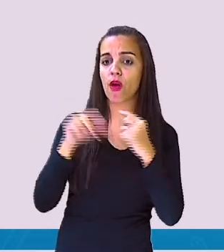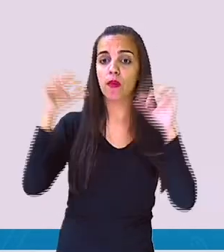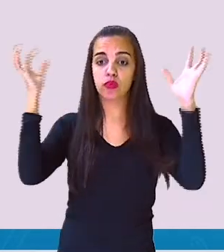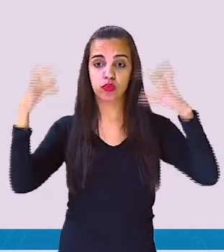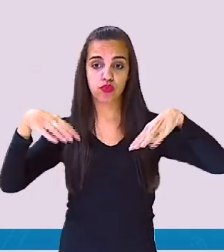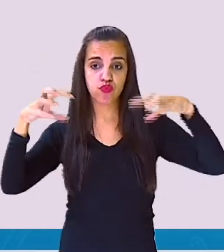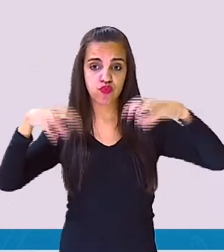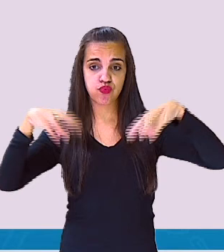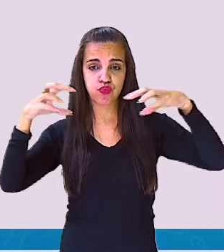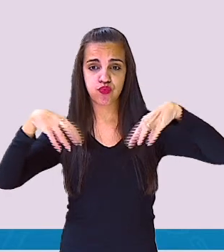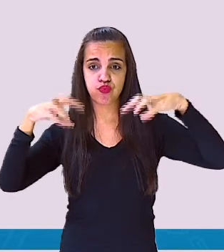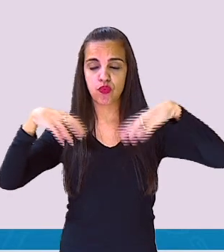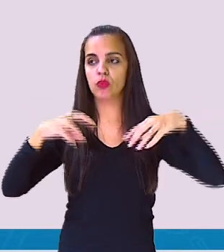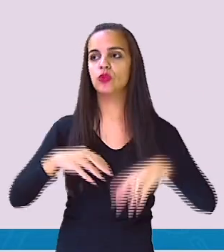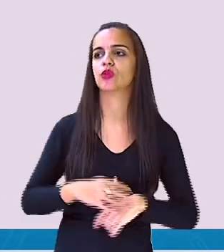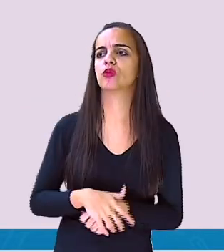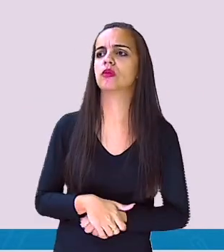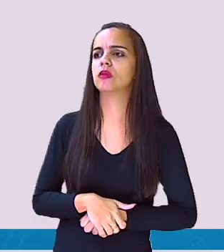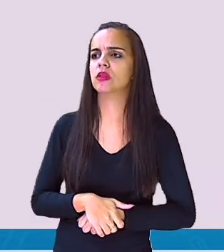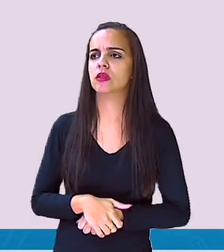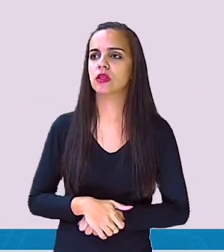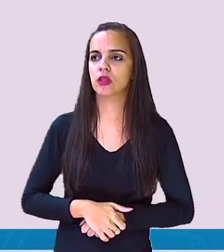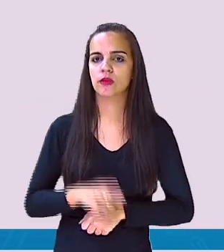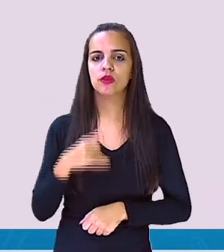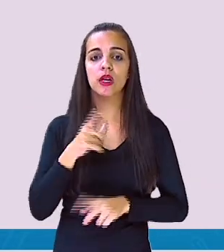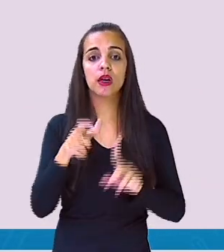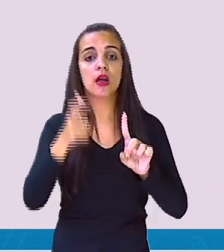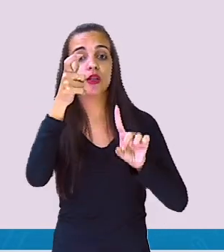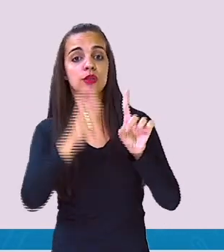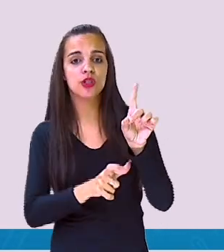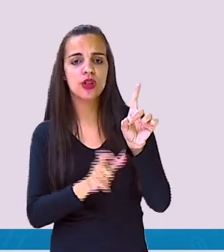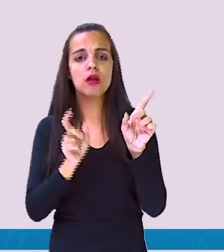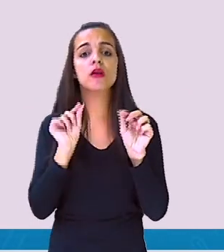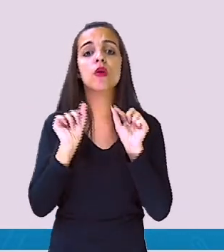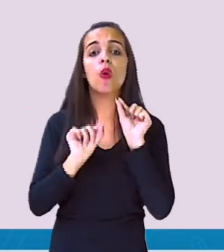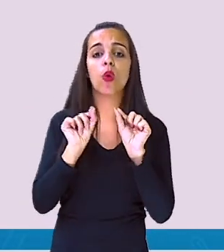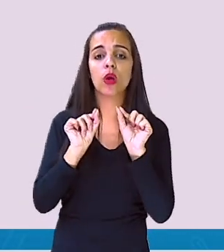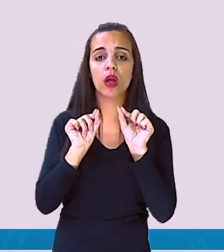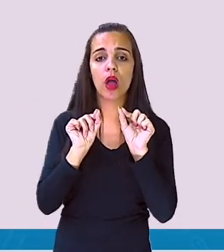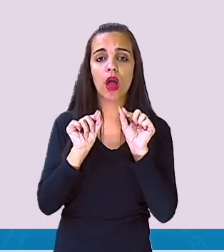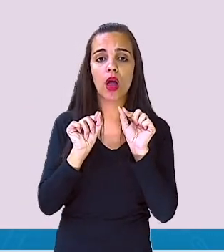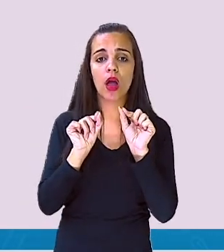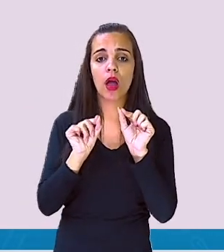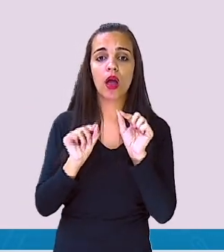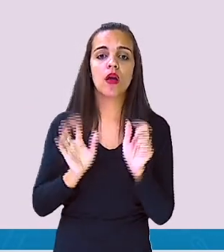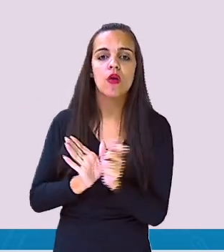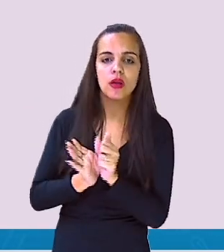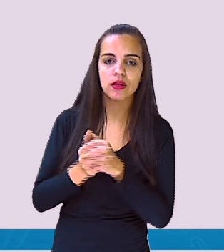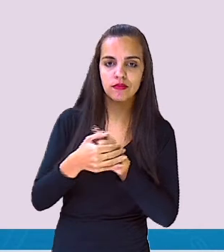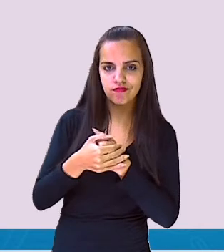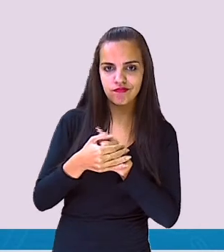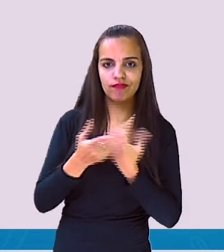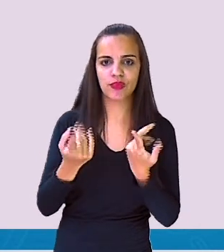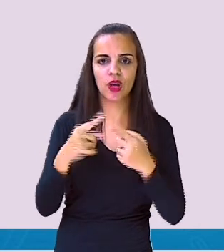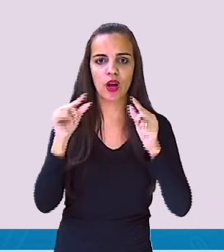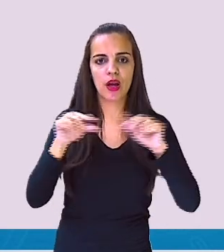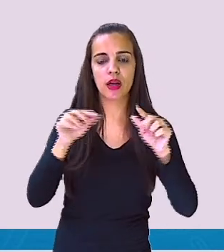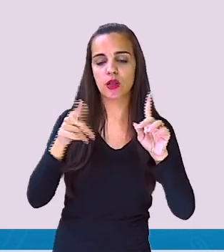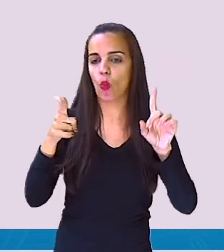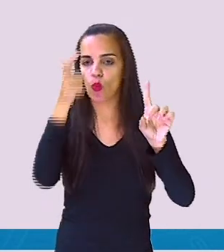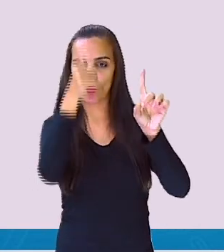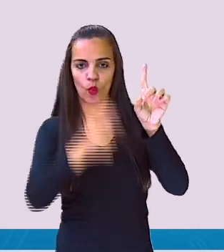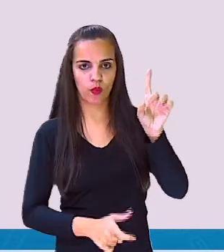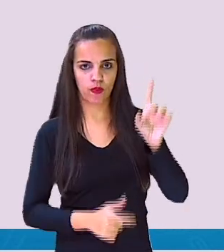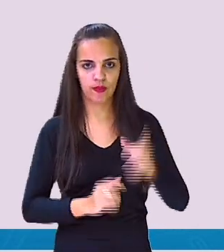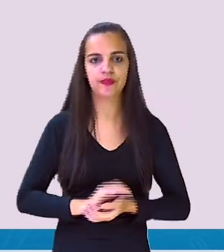da natureza. Isso mesmo, pessoal. Sujeito inexistente ou oração sem sujeito. Kobe foi um